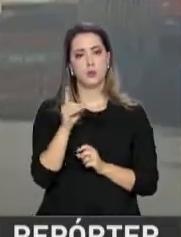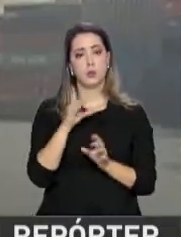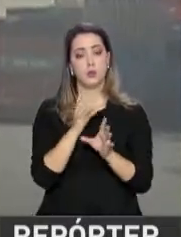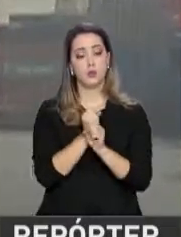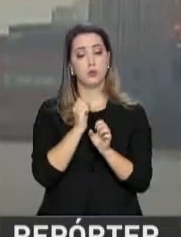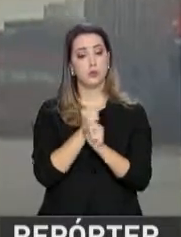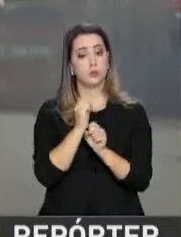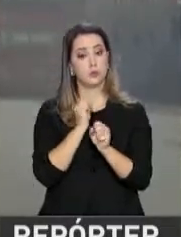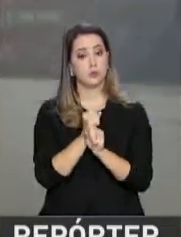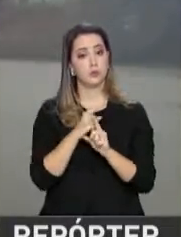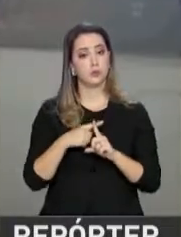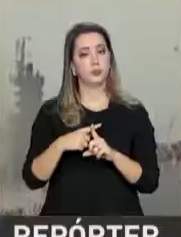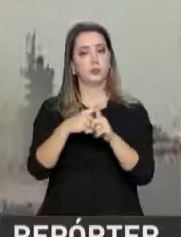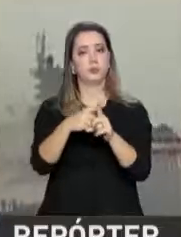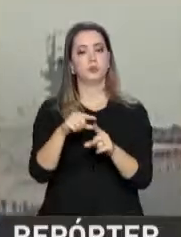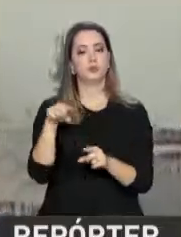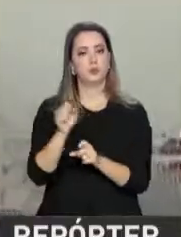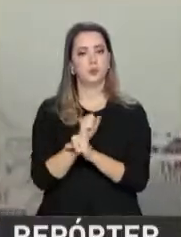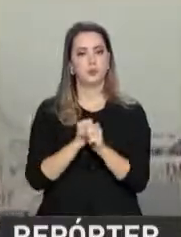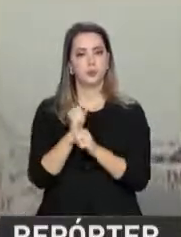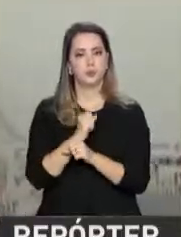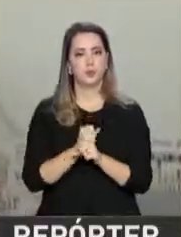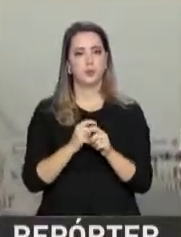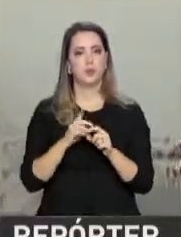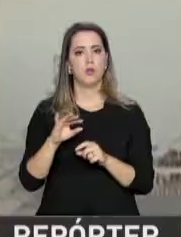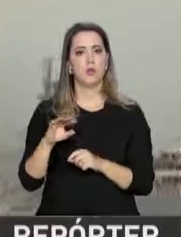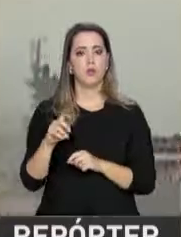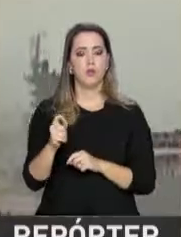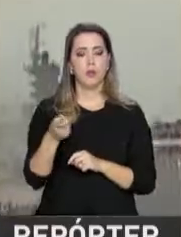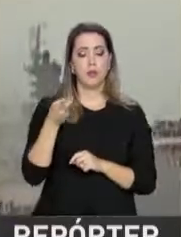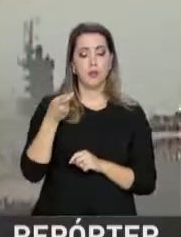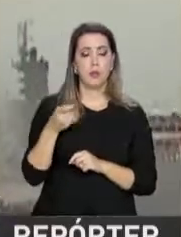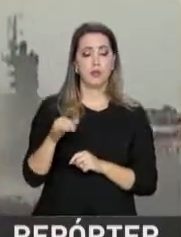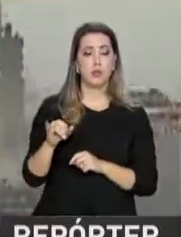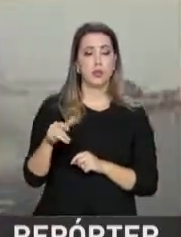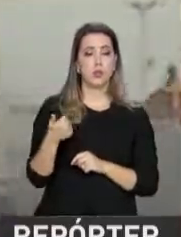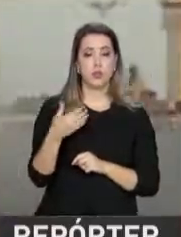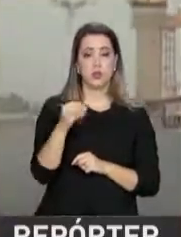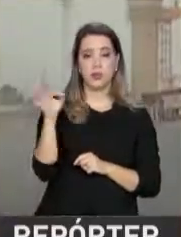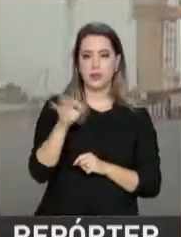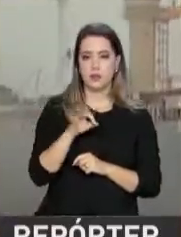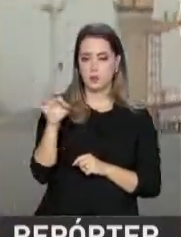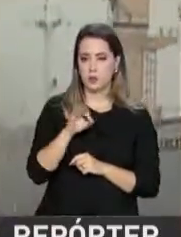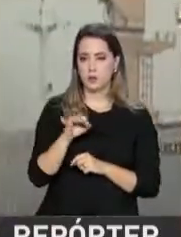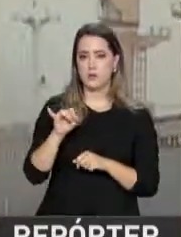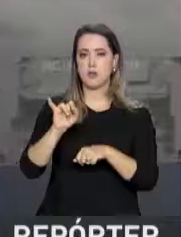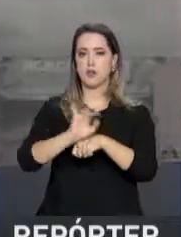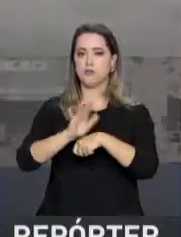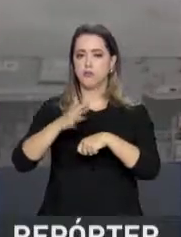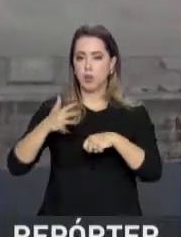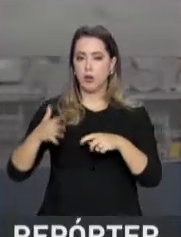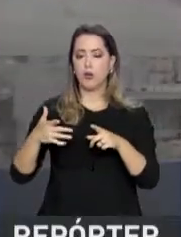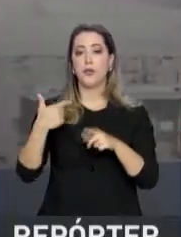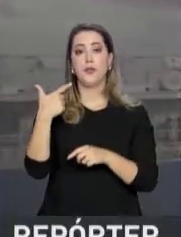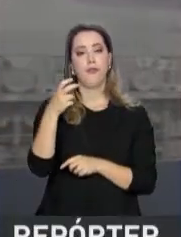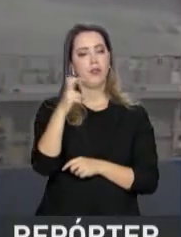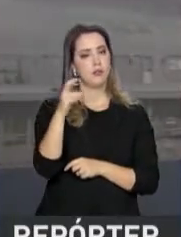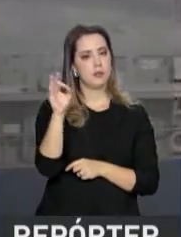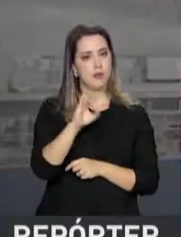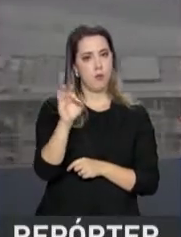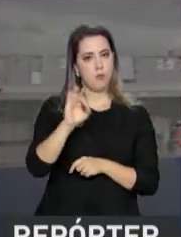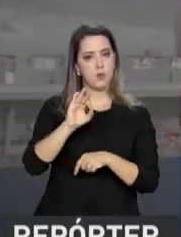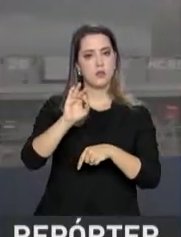em 2018 sobre a taxa extra de 10% dos estados unidos sobre alumínio e 25%